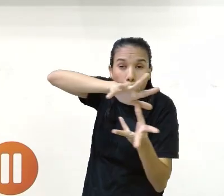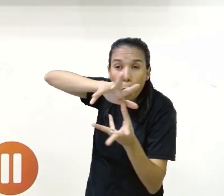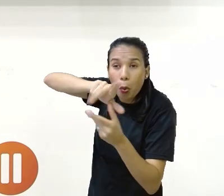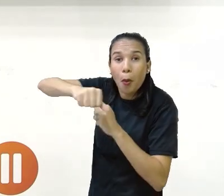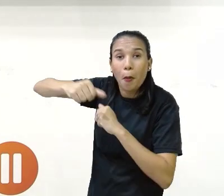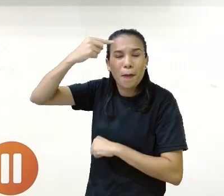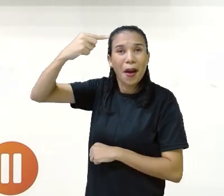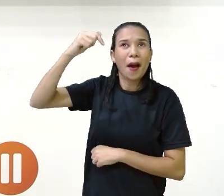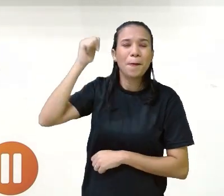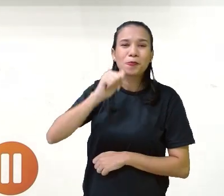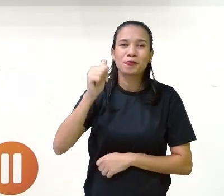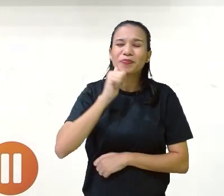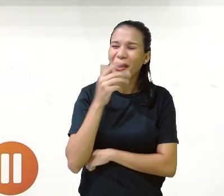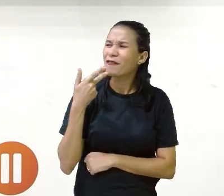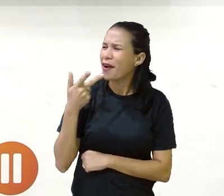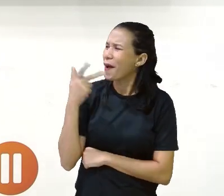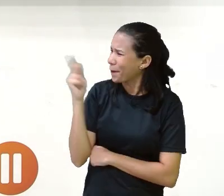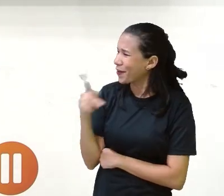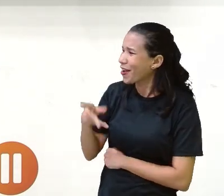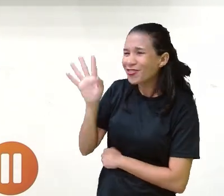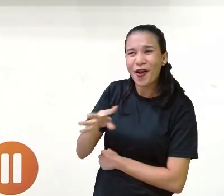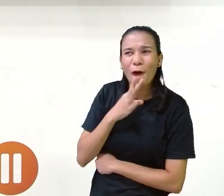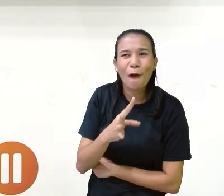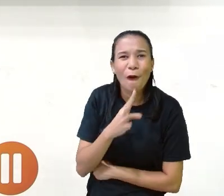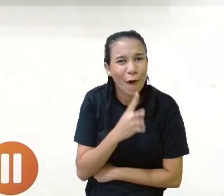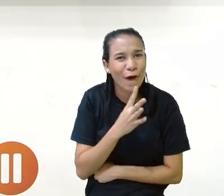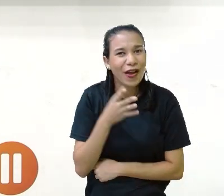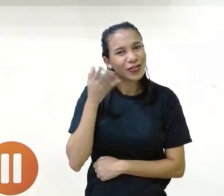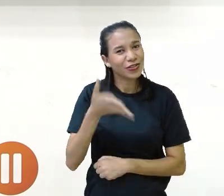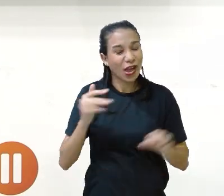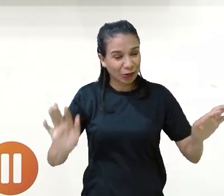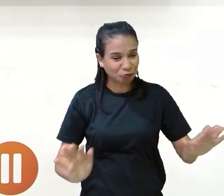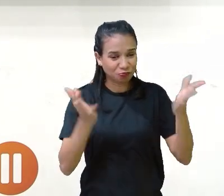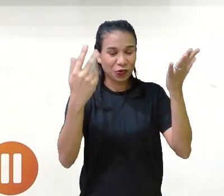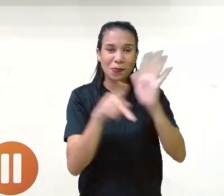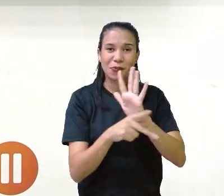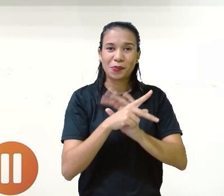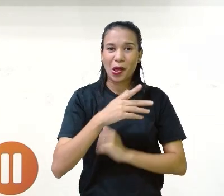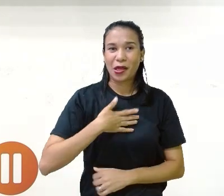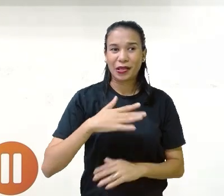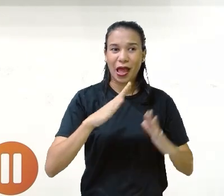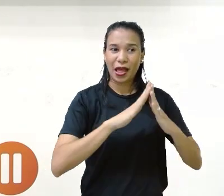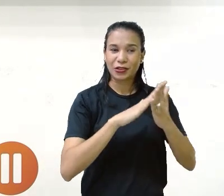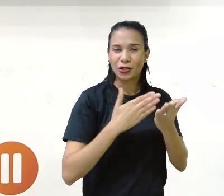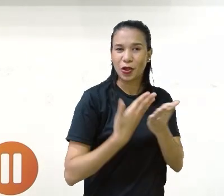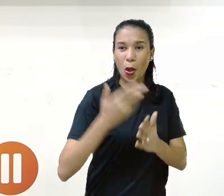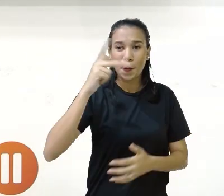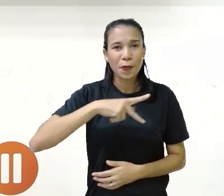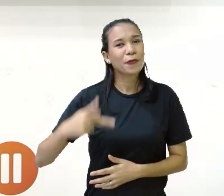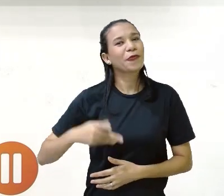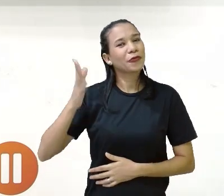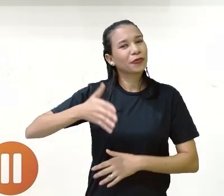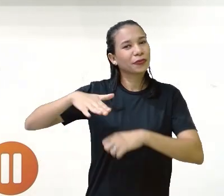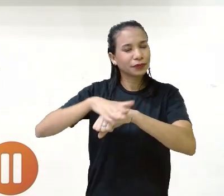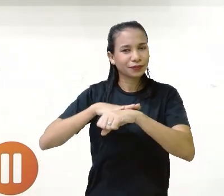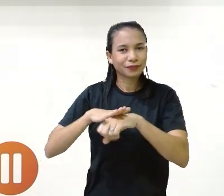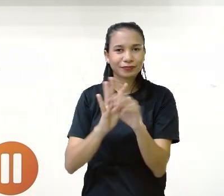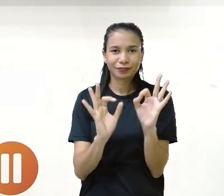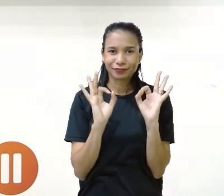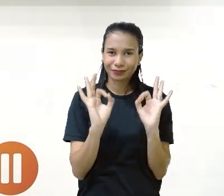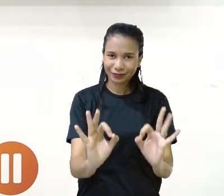eu já vi esse dia, eu já comemorei esse meu dia na escola, a professora já falou.